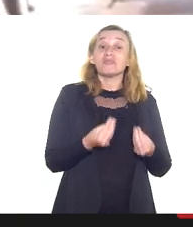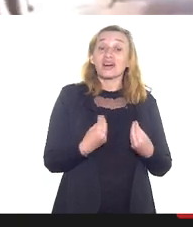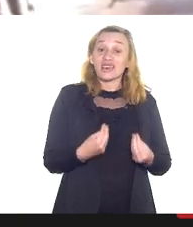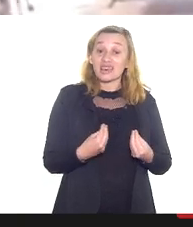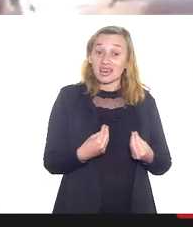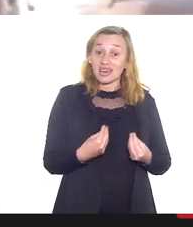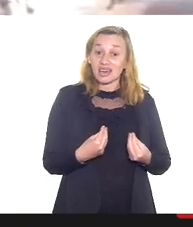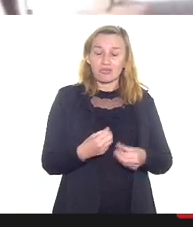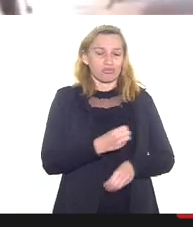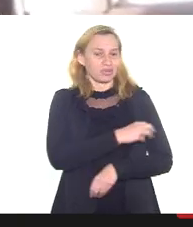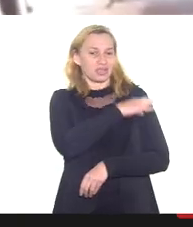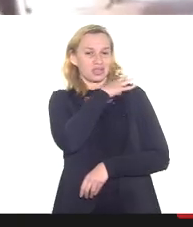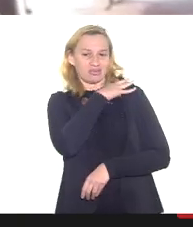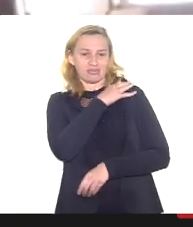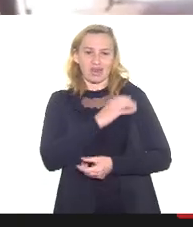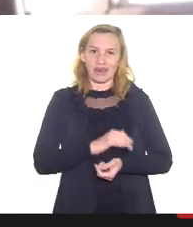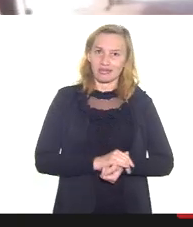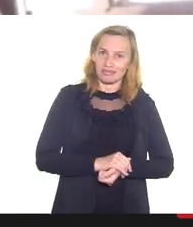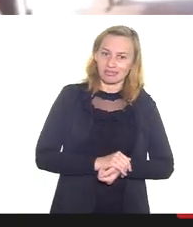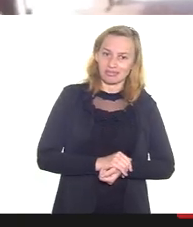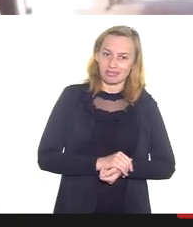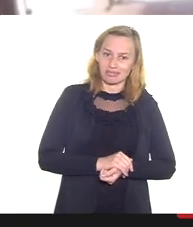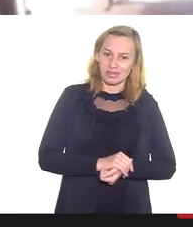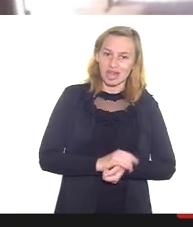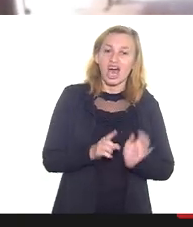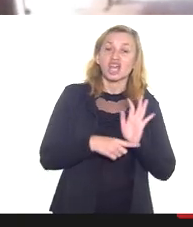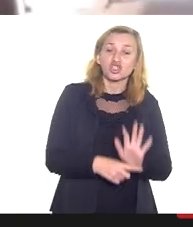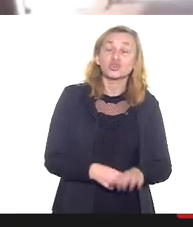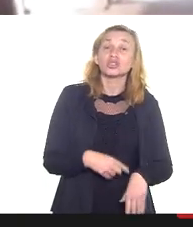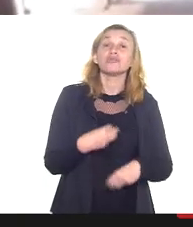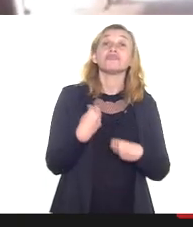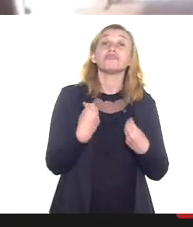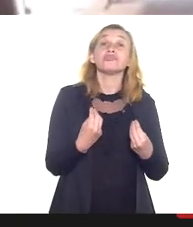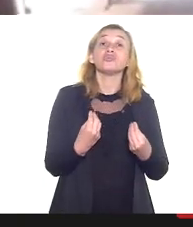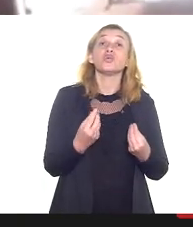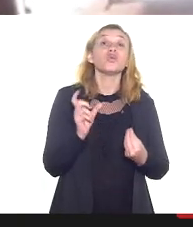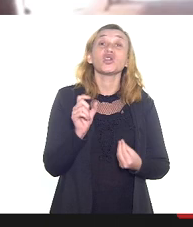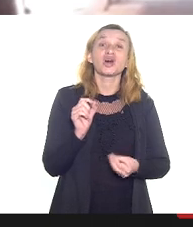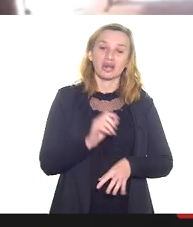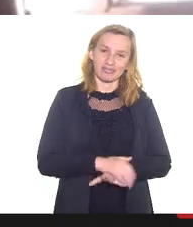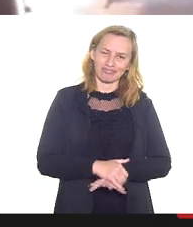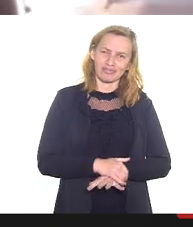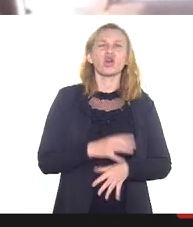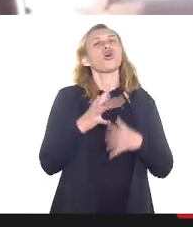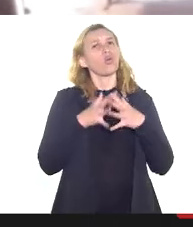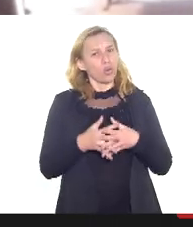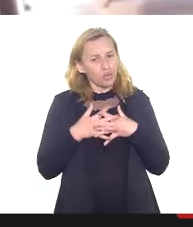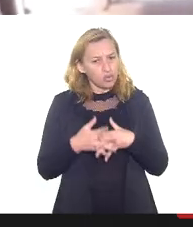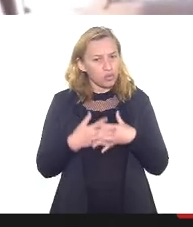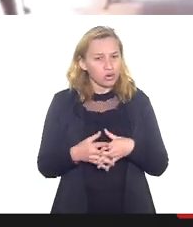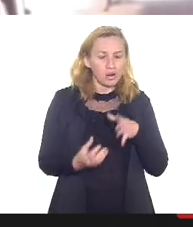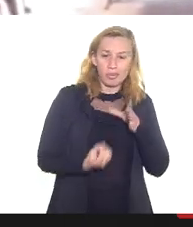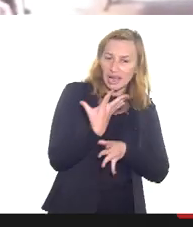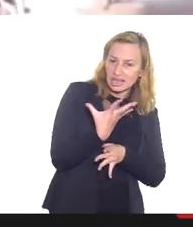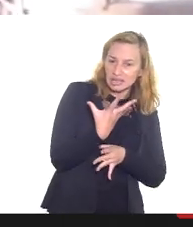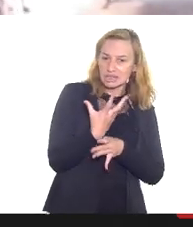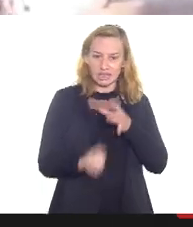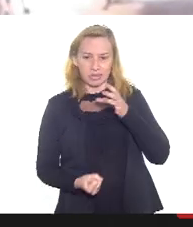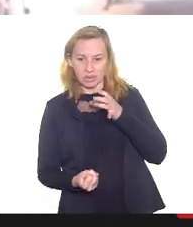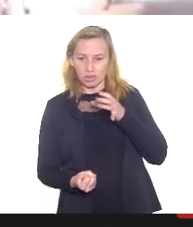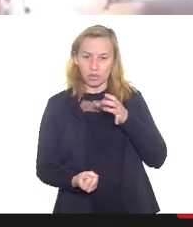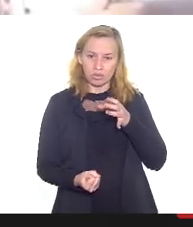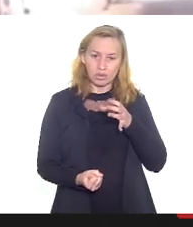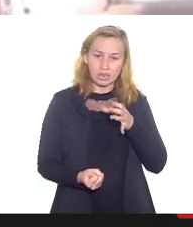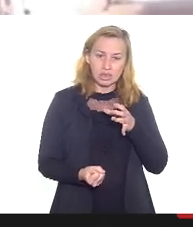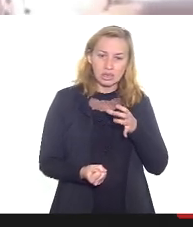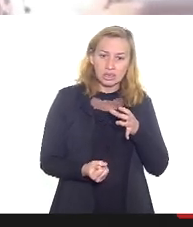inicial complica muito, porque as reformas aparecem e desaparecem, como a professora Malvina falou,